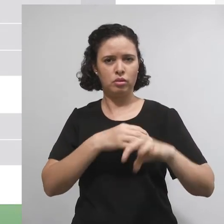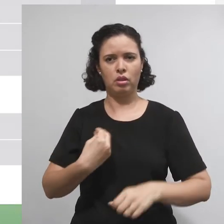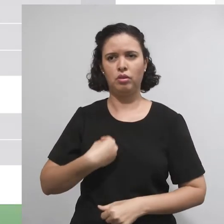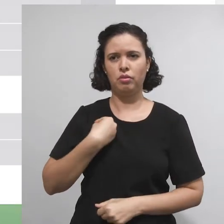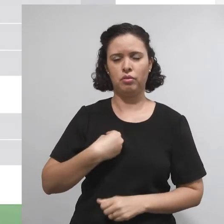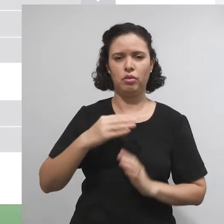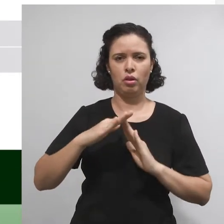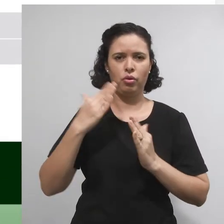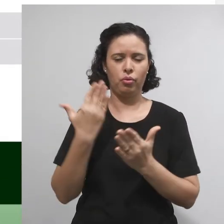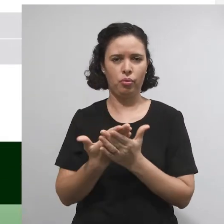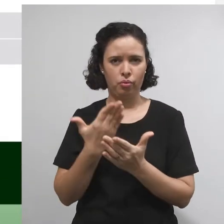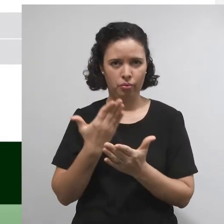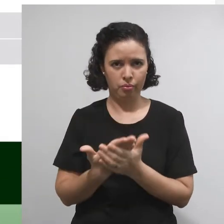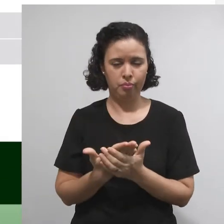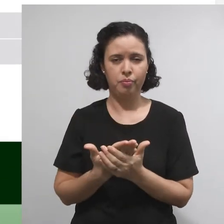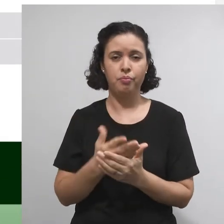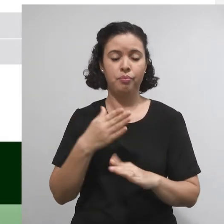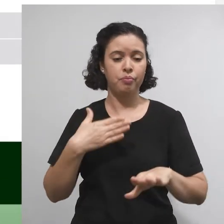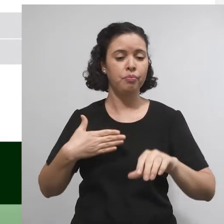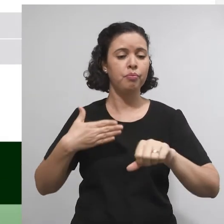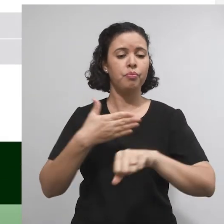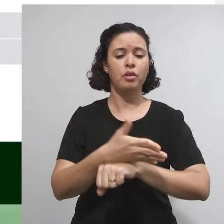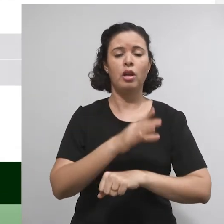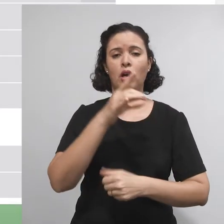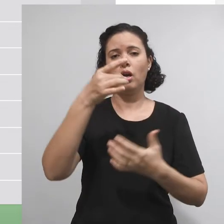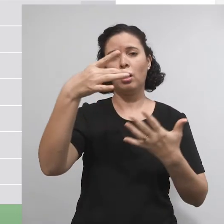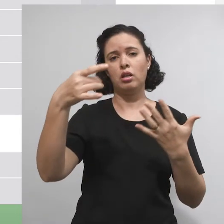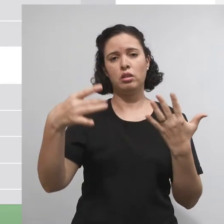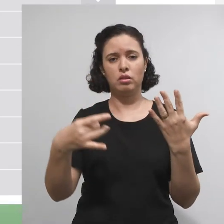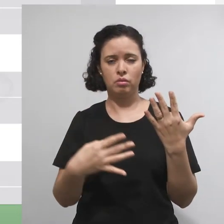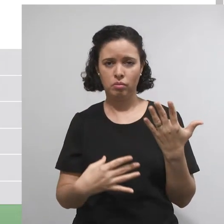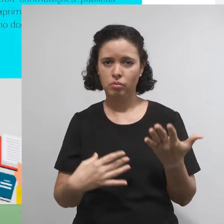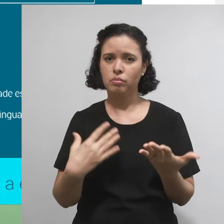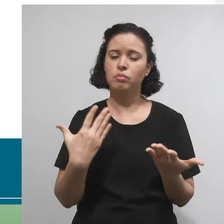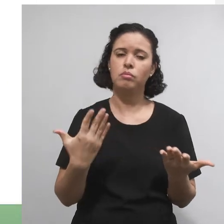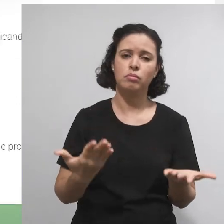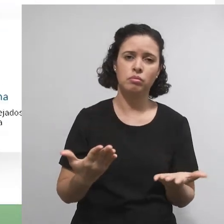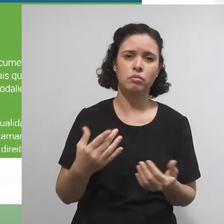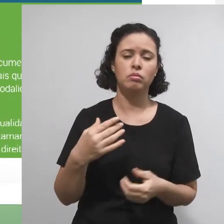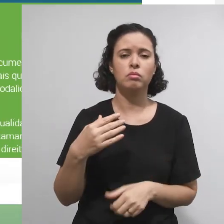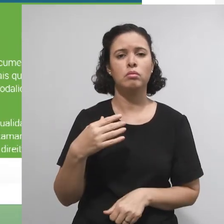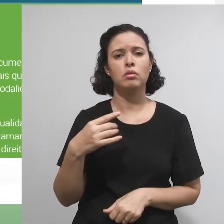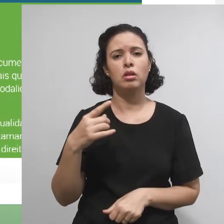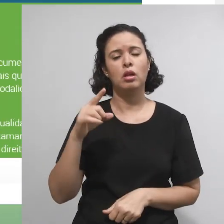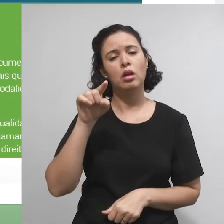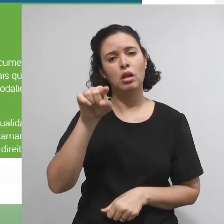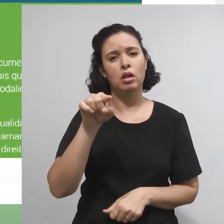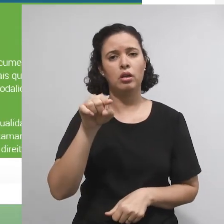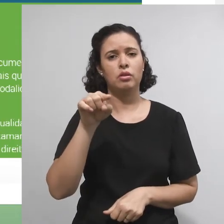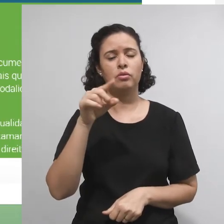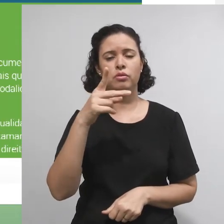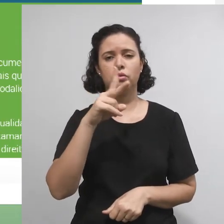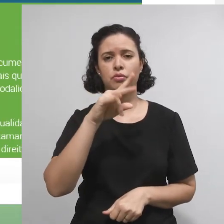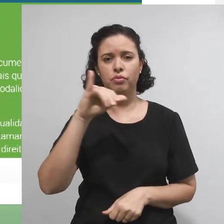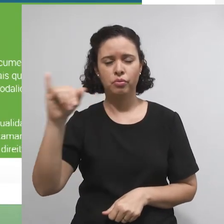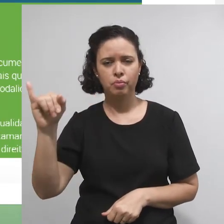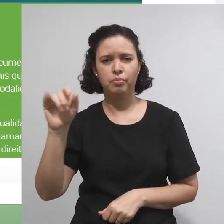vida escolar. E aí você vai acessar cada uma de acordo com o nível que você